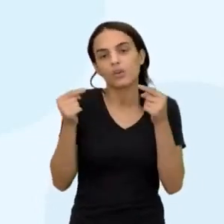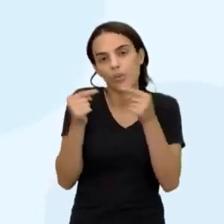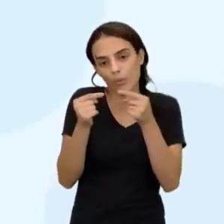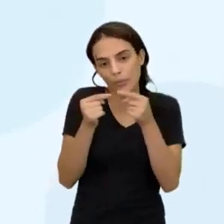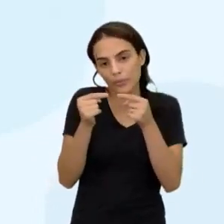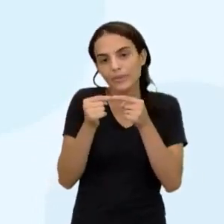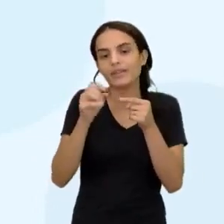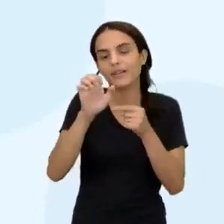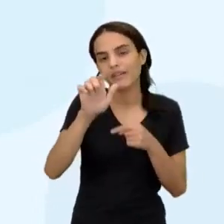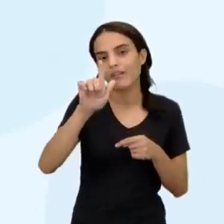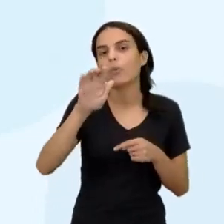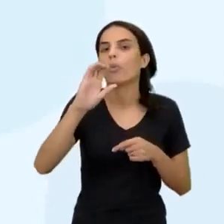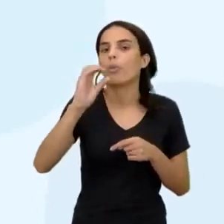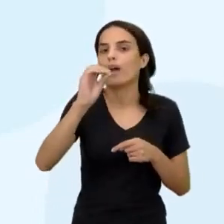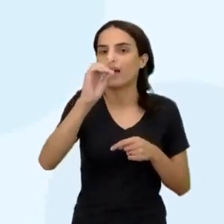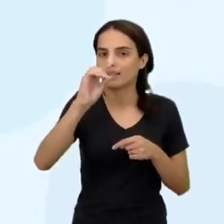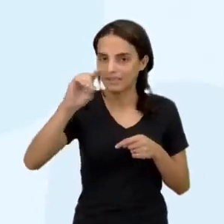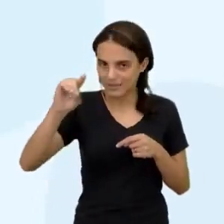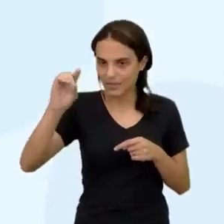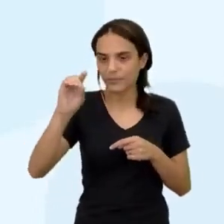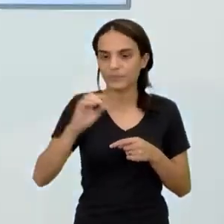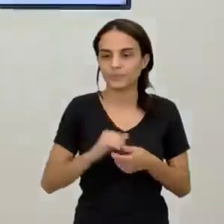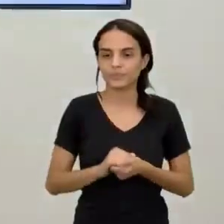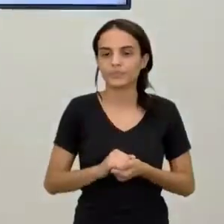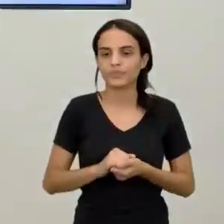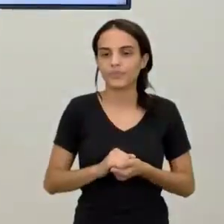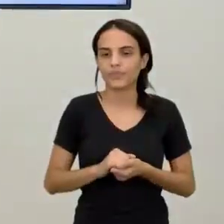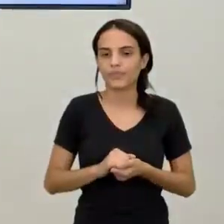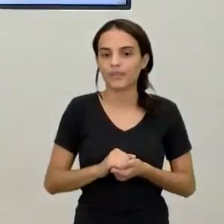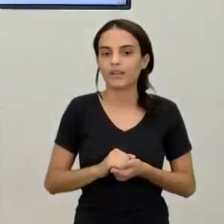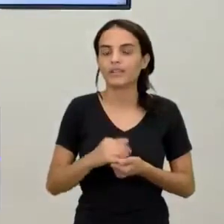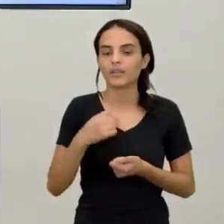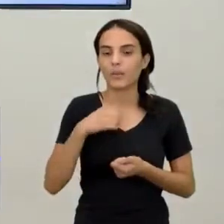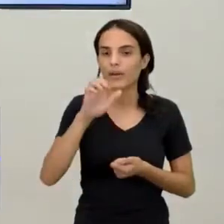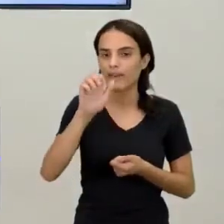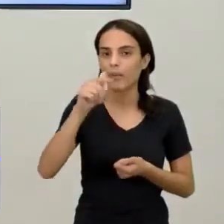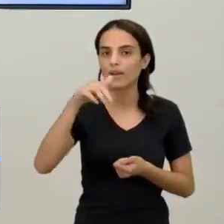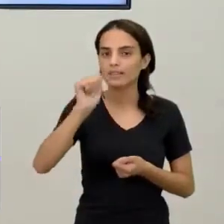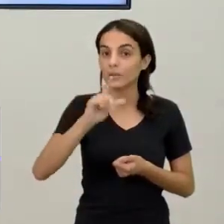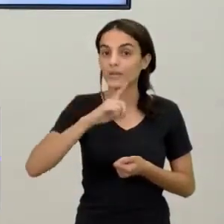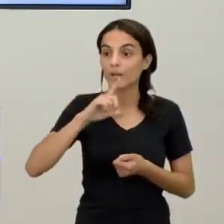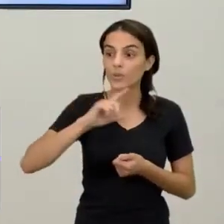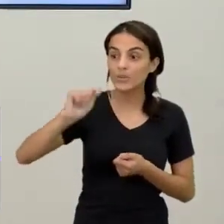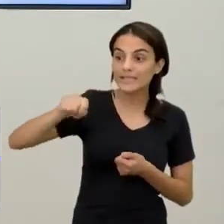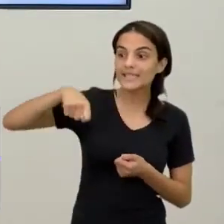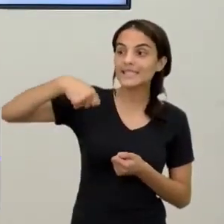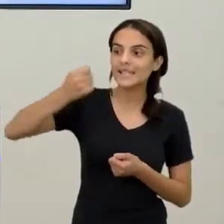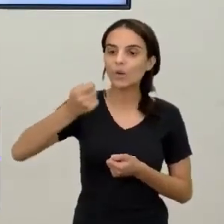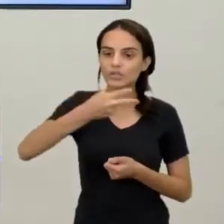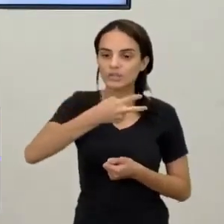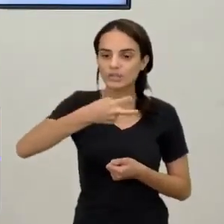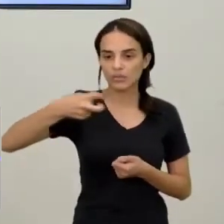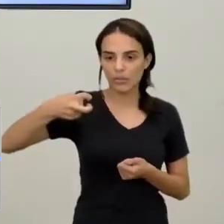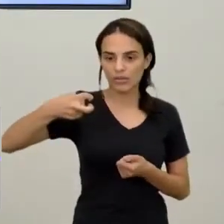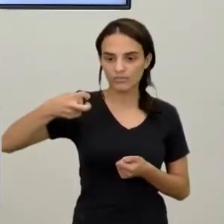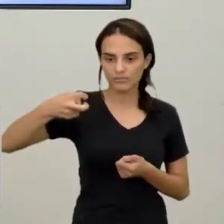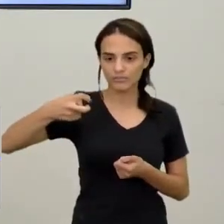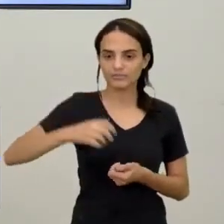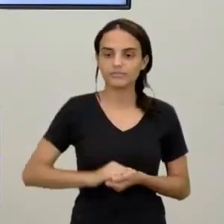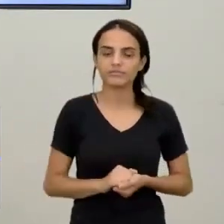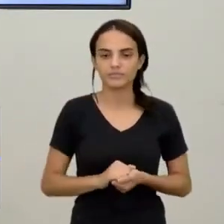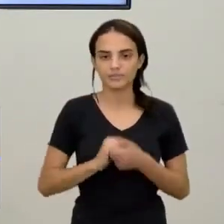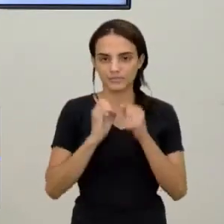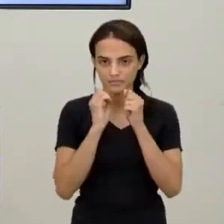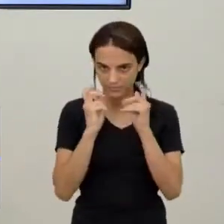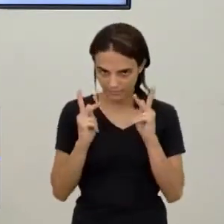equação, beleza? Então as equações, ela tem um sinal de igual. Se não tiver sinal de igual, não é equação, tá